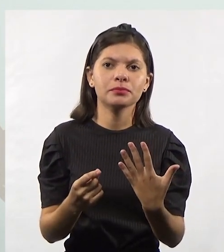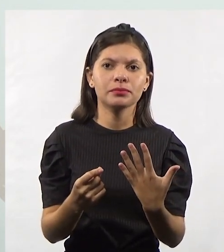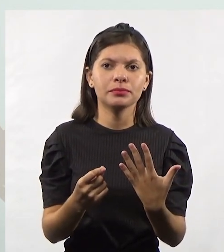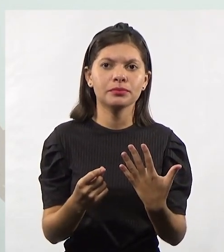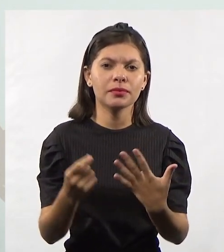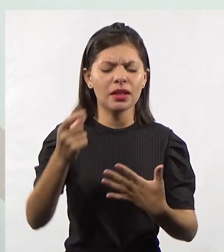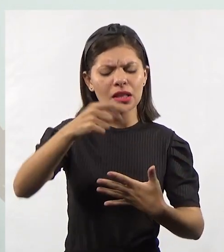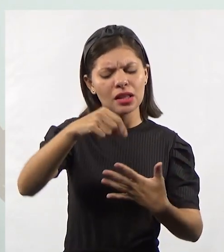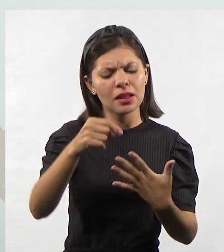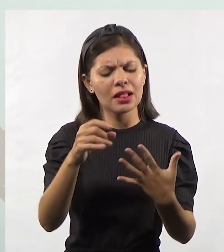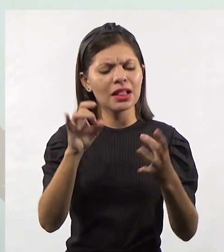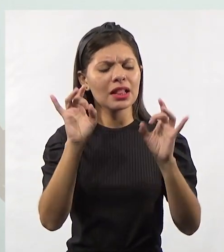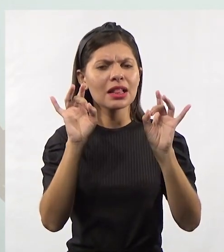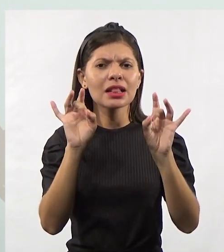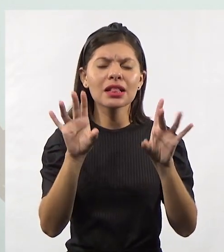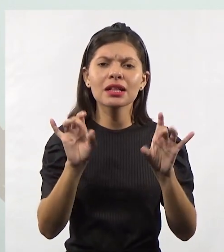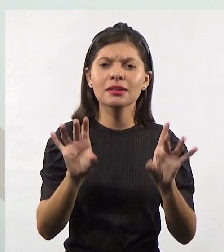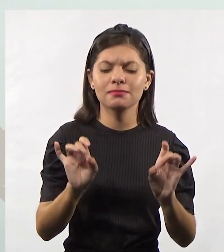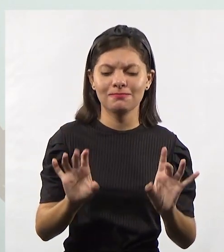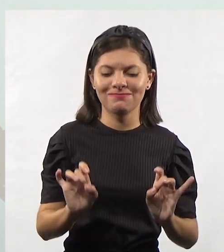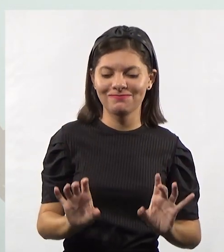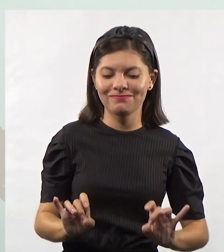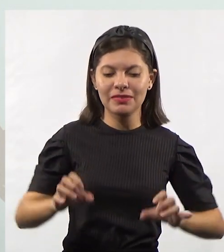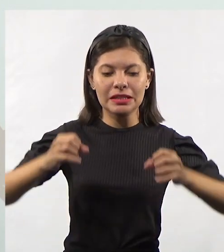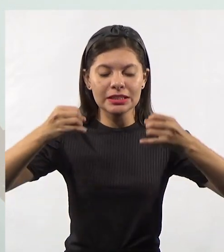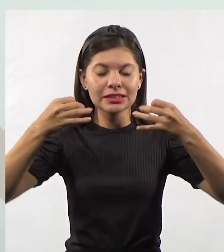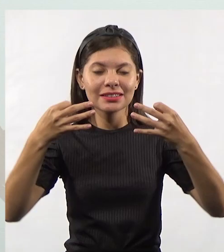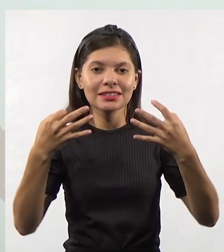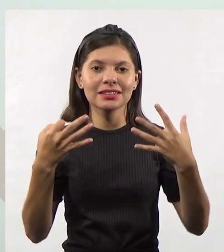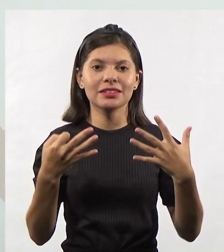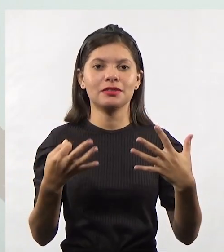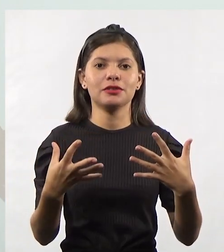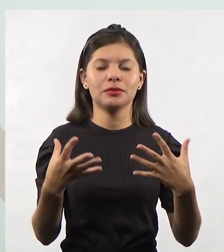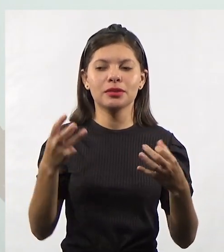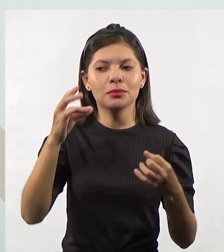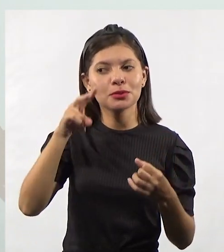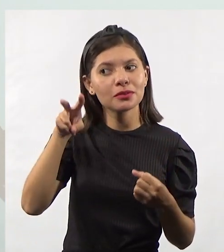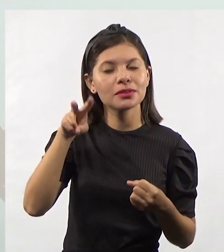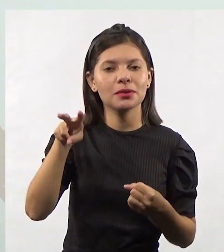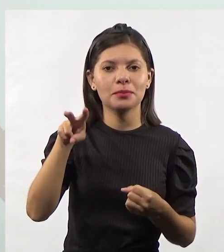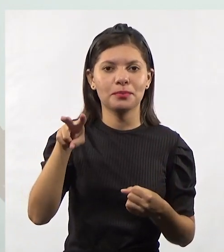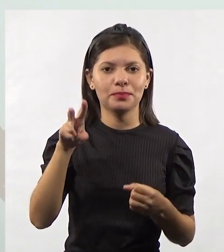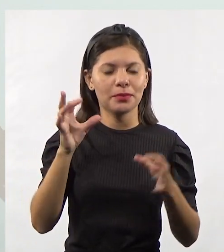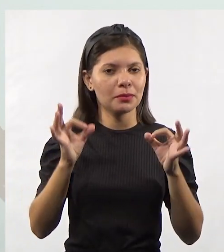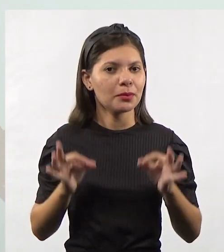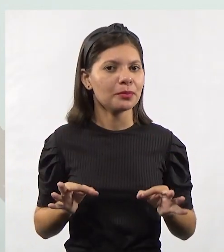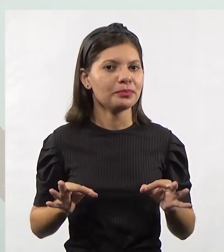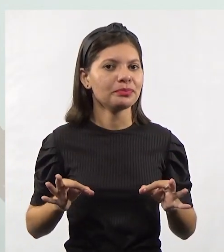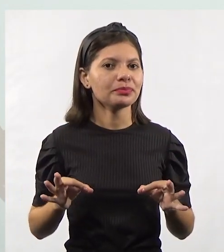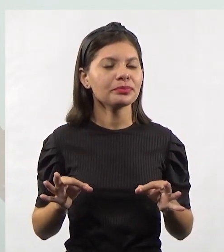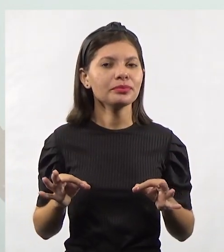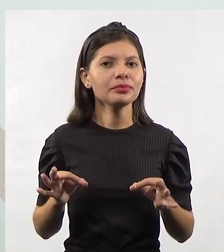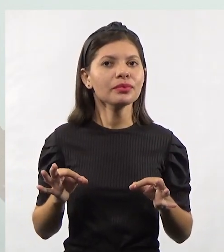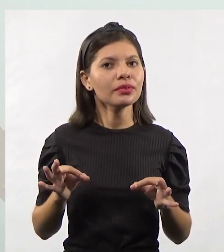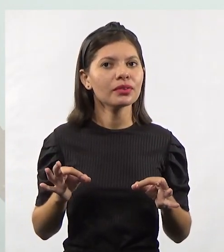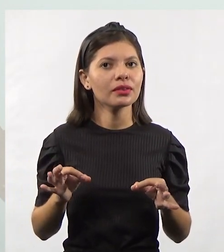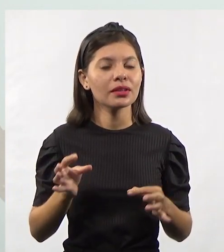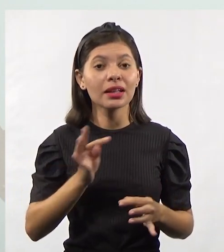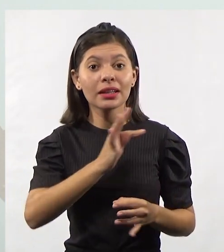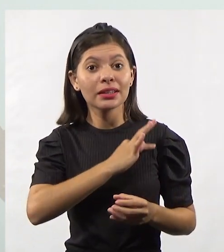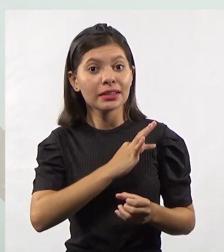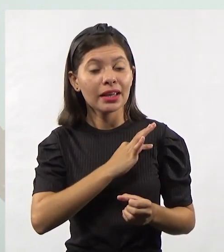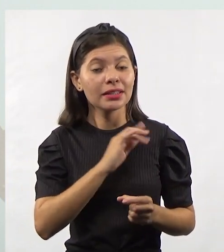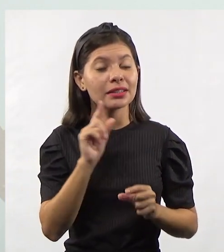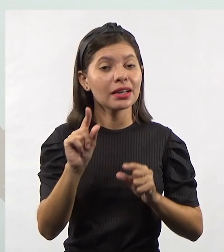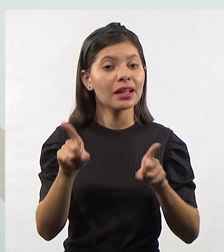eles têm que ser detalhados descritivamente a partir da sua observação perfeito a outra técnica que a gente tem